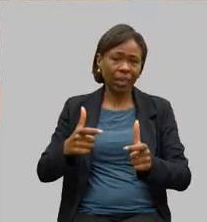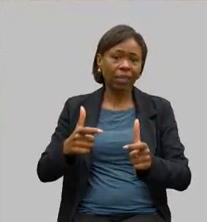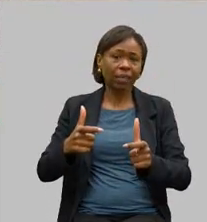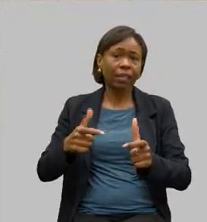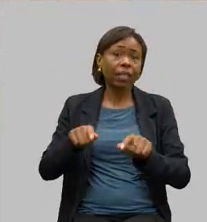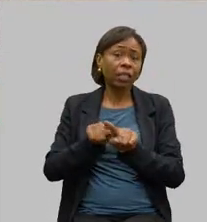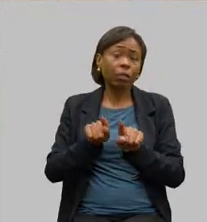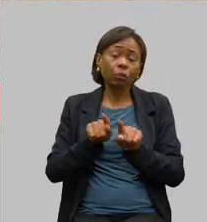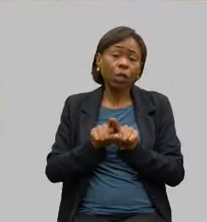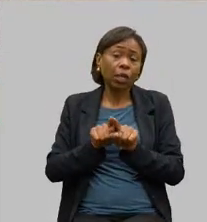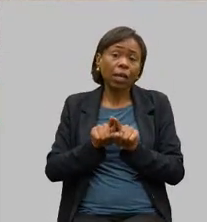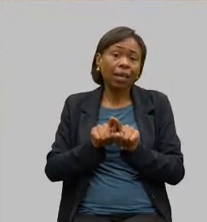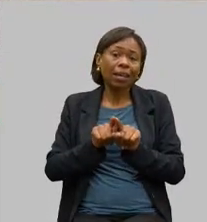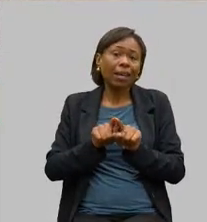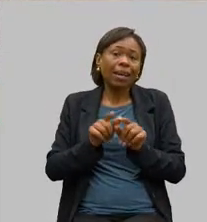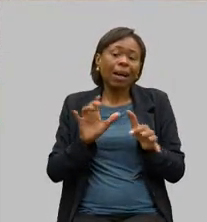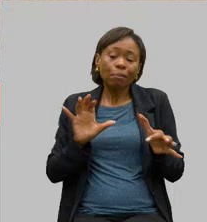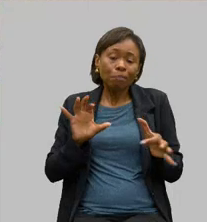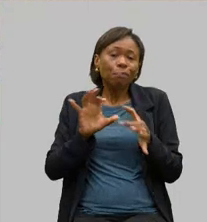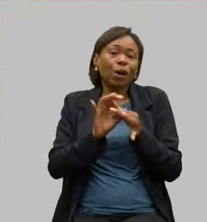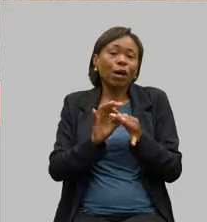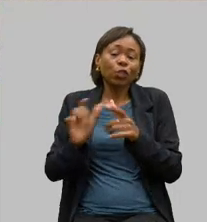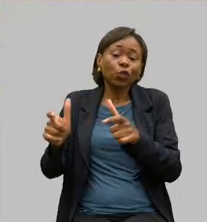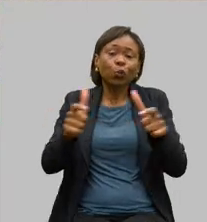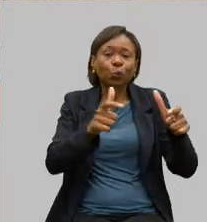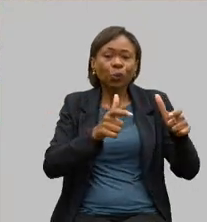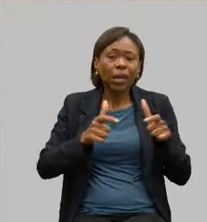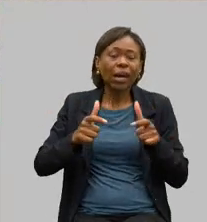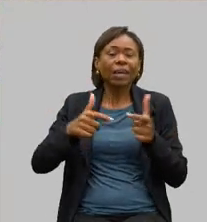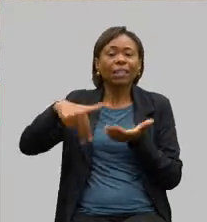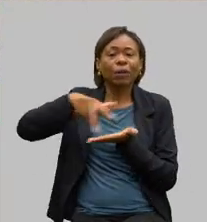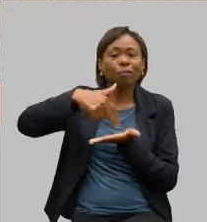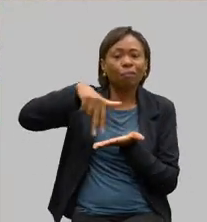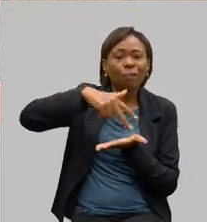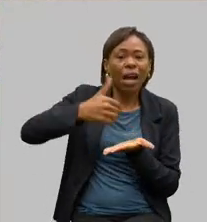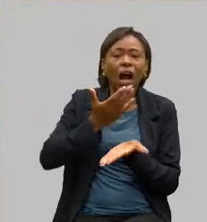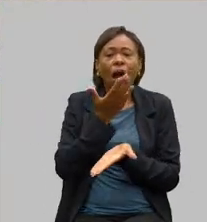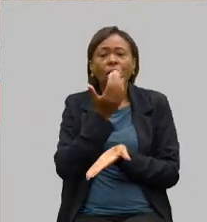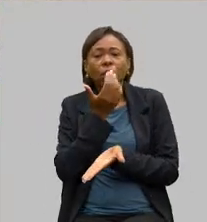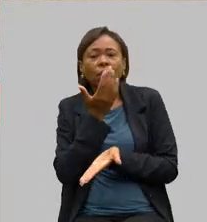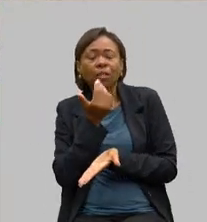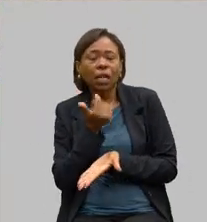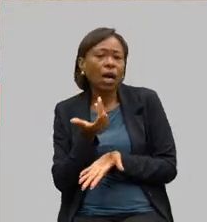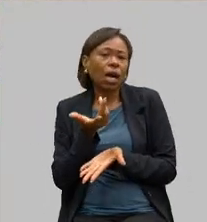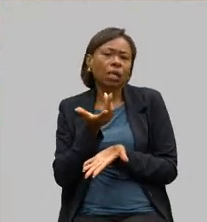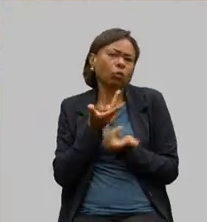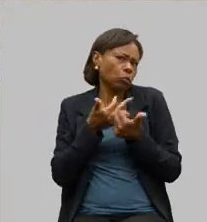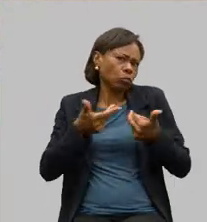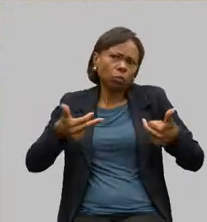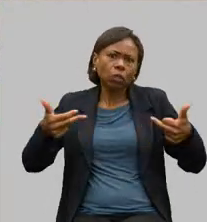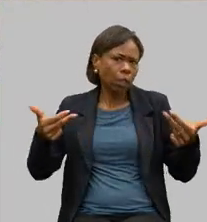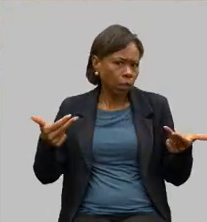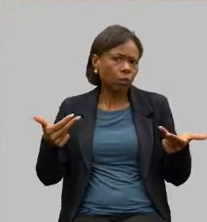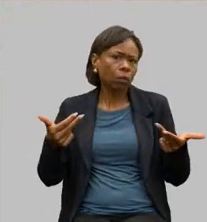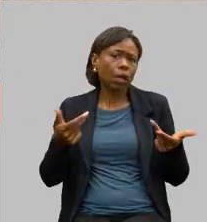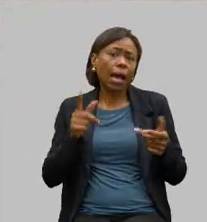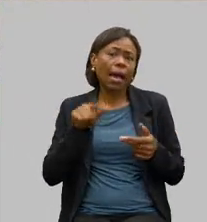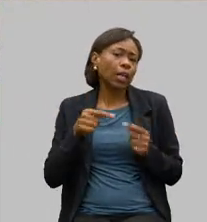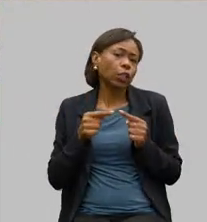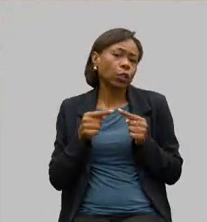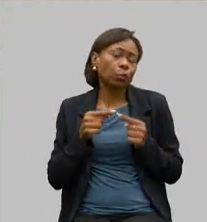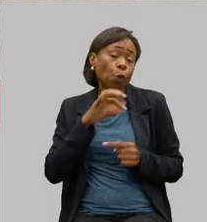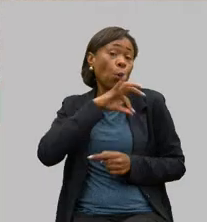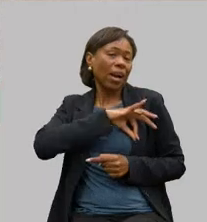comunidade do Artesanato local da comida das danças dos ritos então a gente tá Renda quando a gente fala do Turismo bás